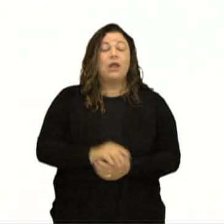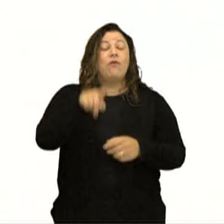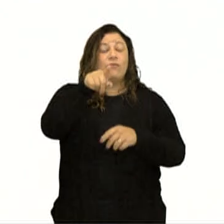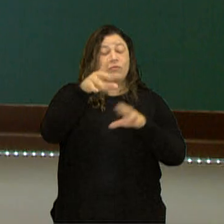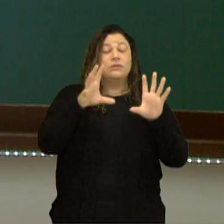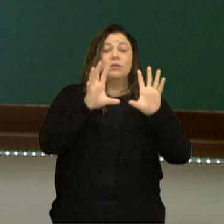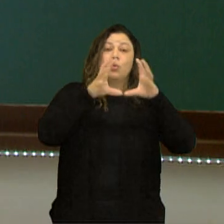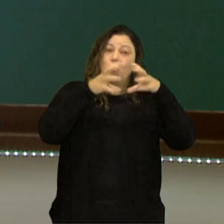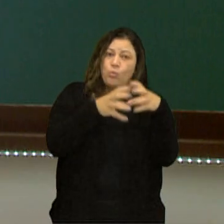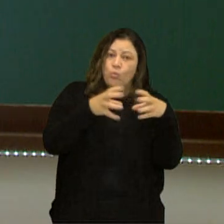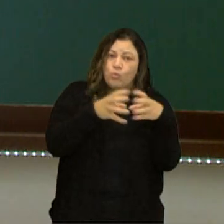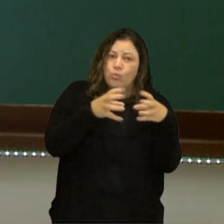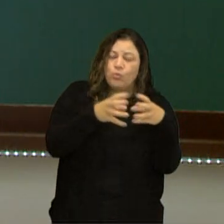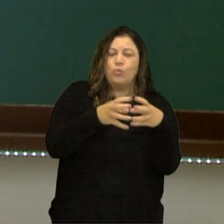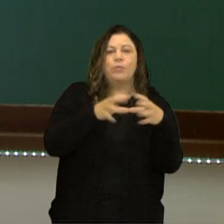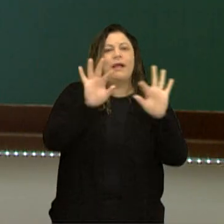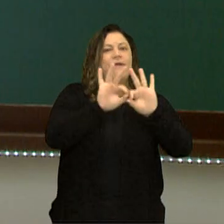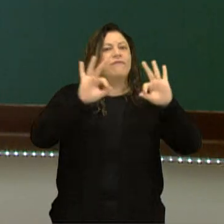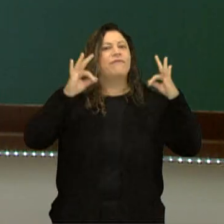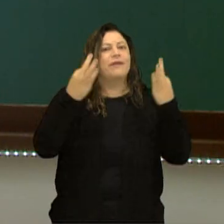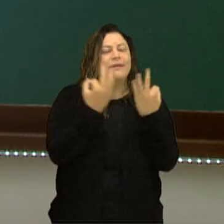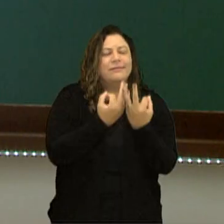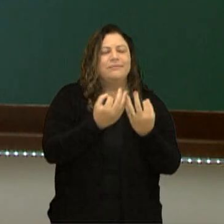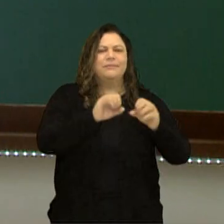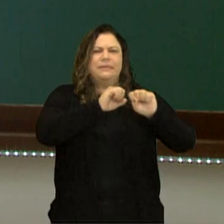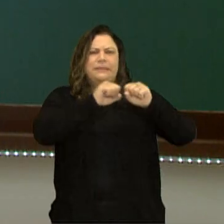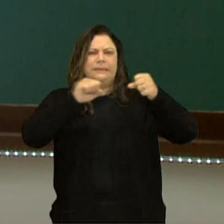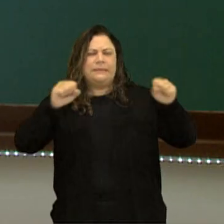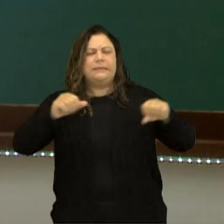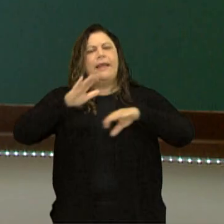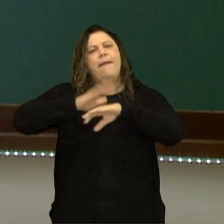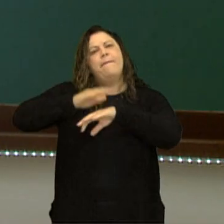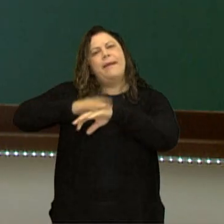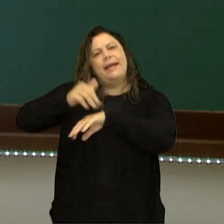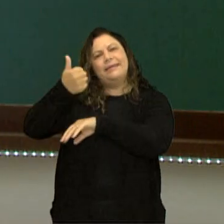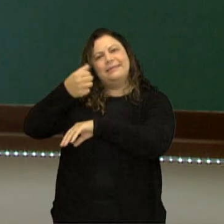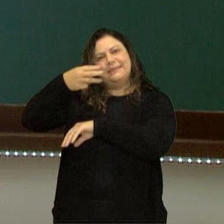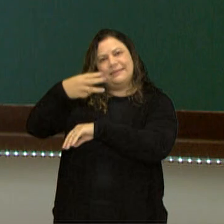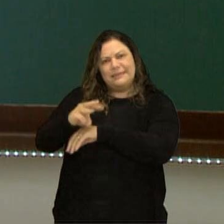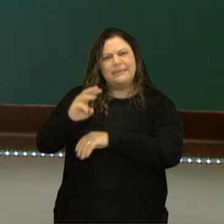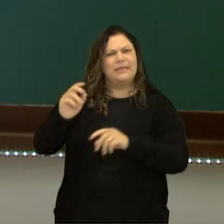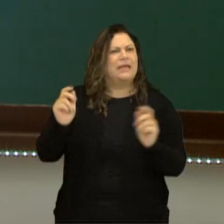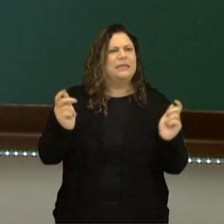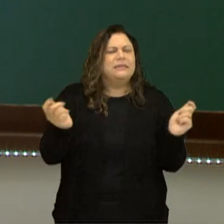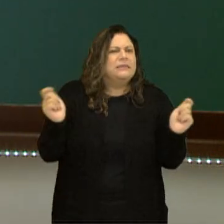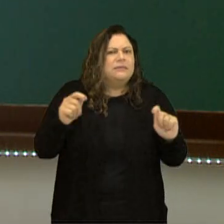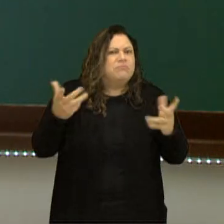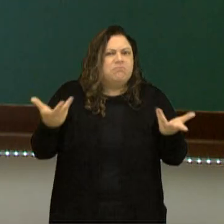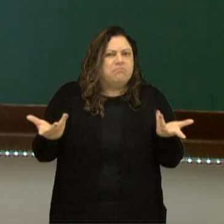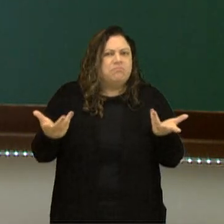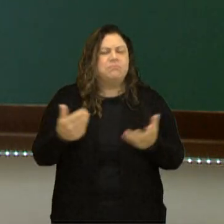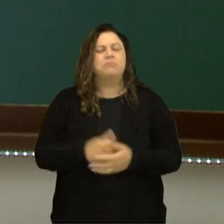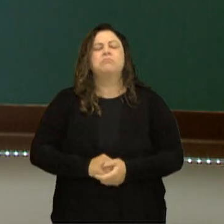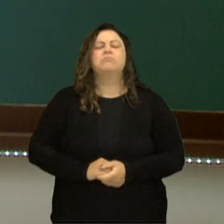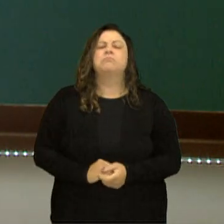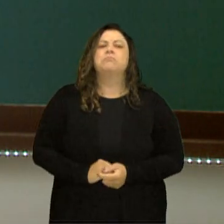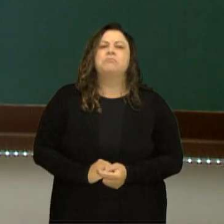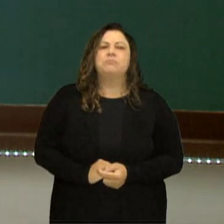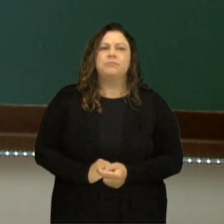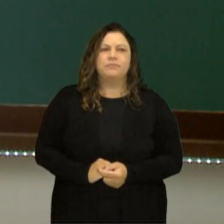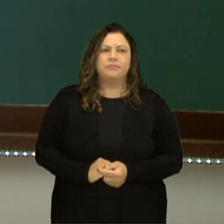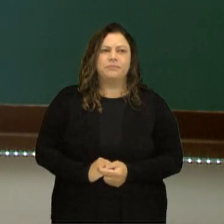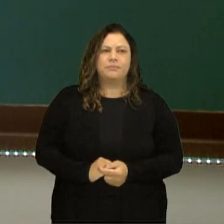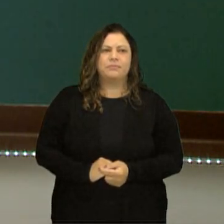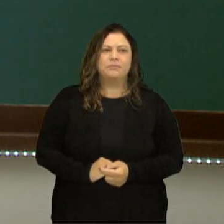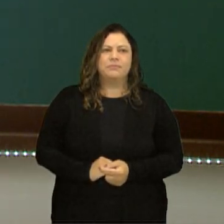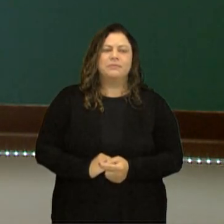grupo grande, sua família é gigante e tem mais que 13, o que você vai fazer? Não pode ter, não tem passeio então? Tem.